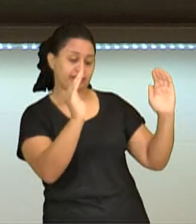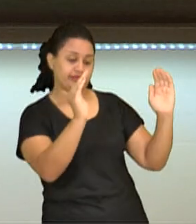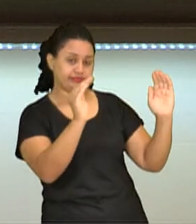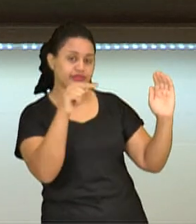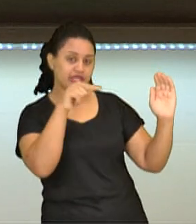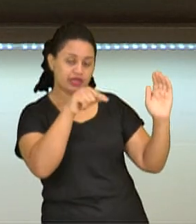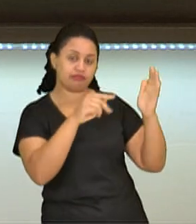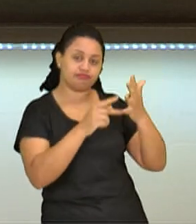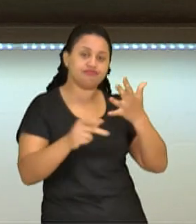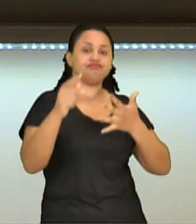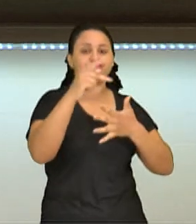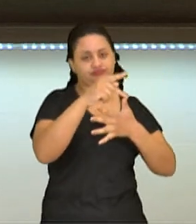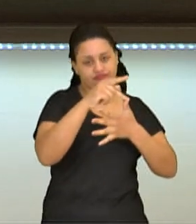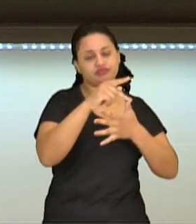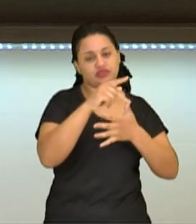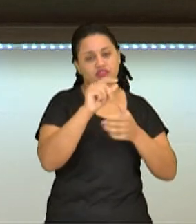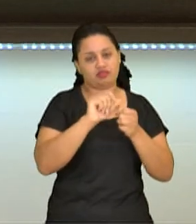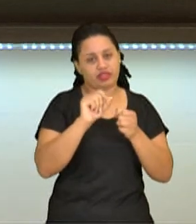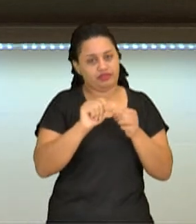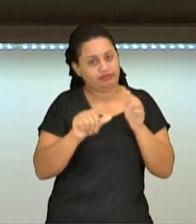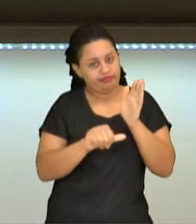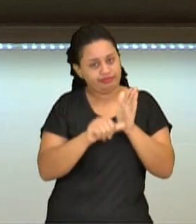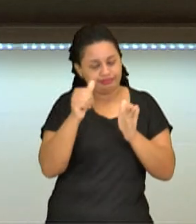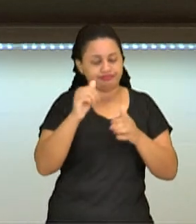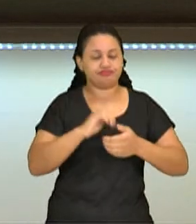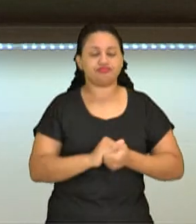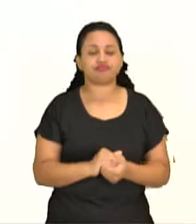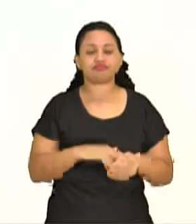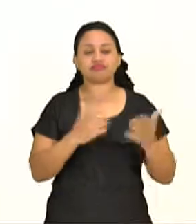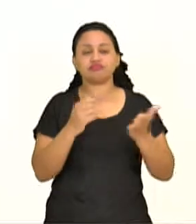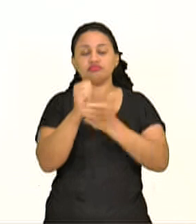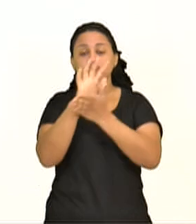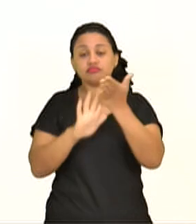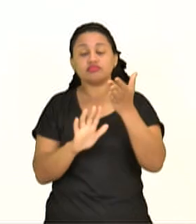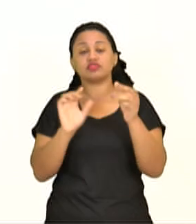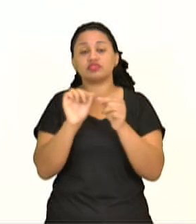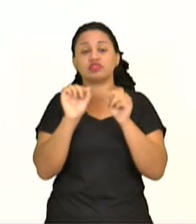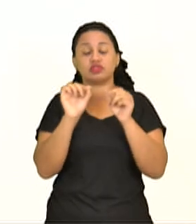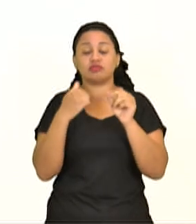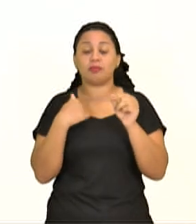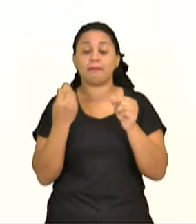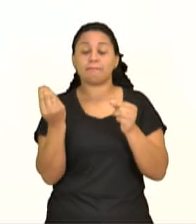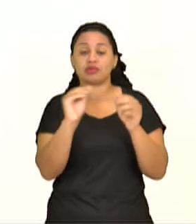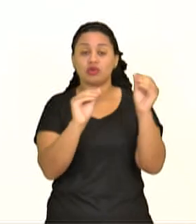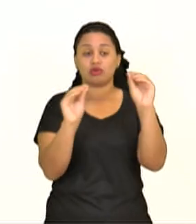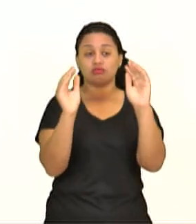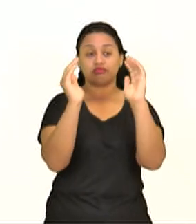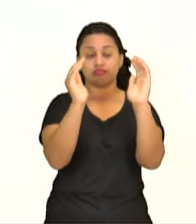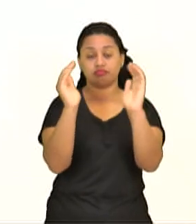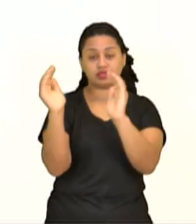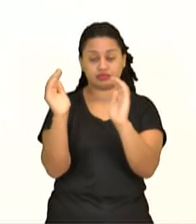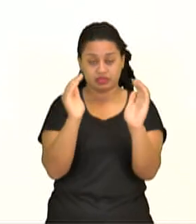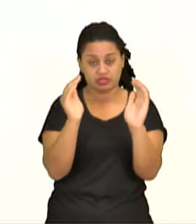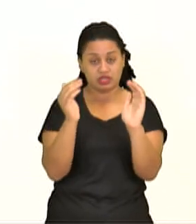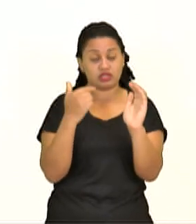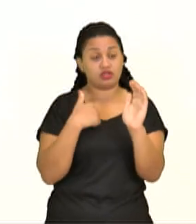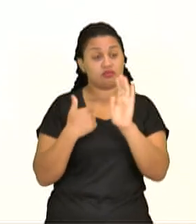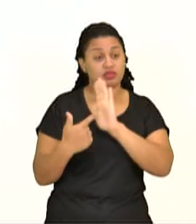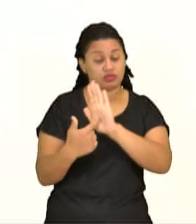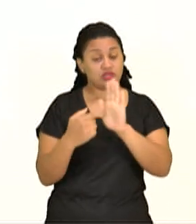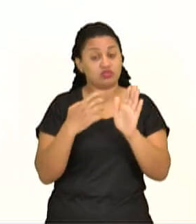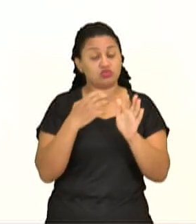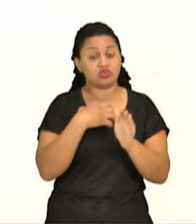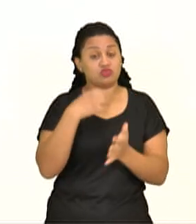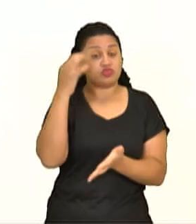dar prioridade, certo? Então, esse exercício diz assim, ó, coloque os parênteses de forma que a expressão seja